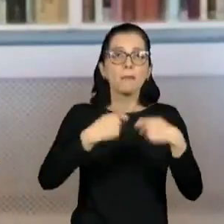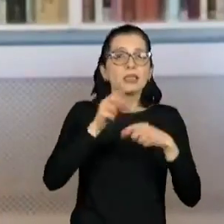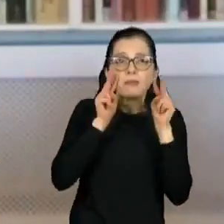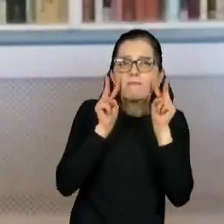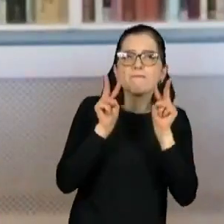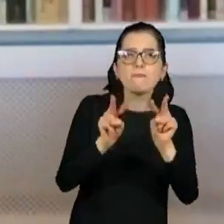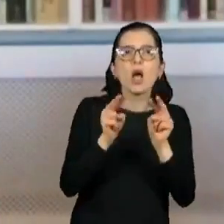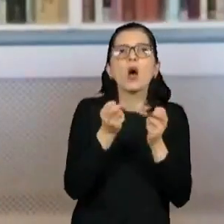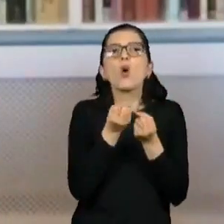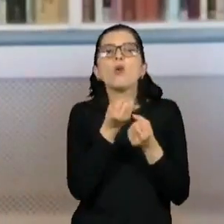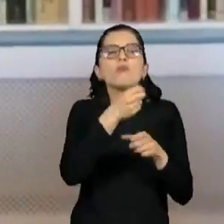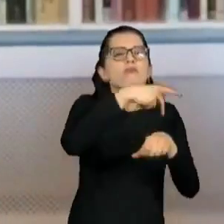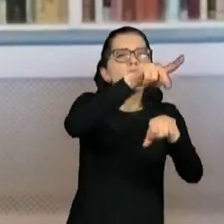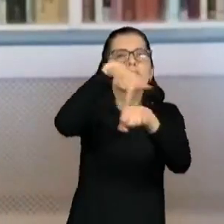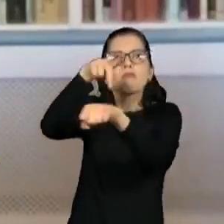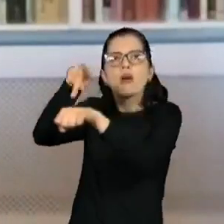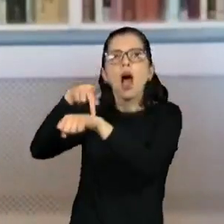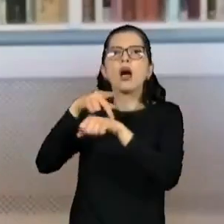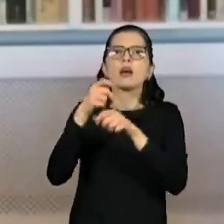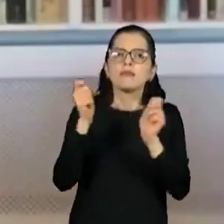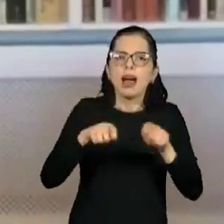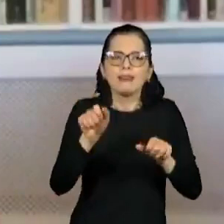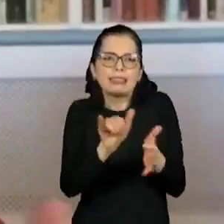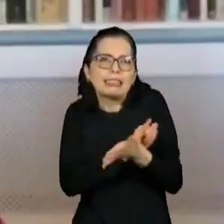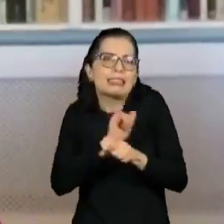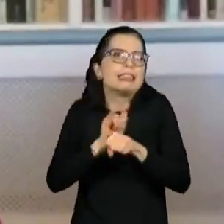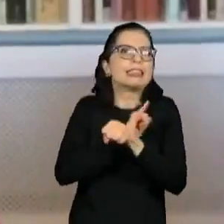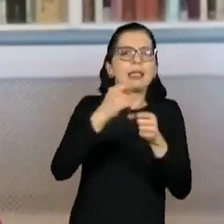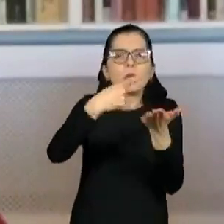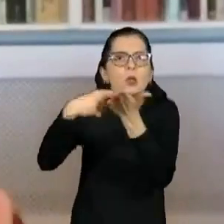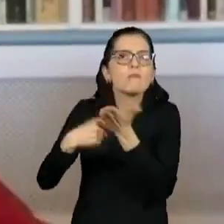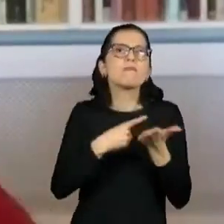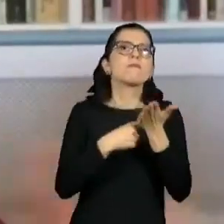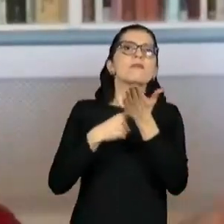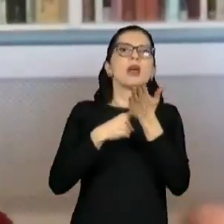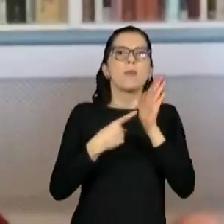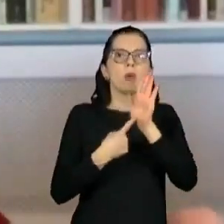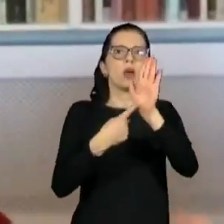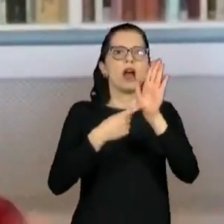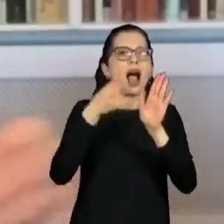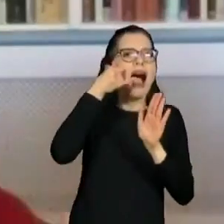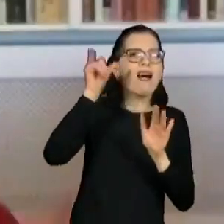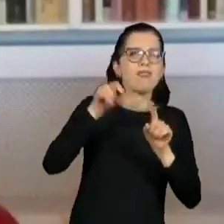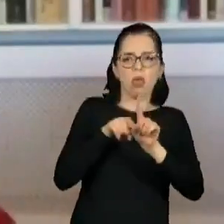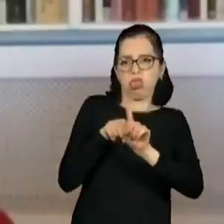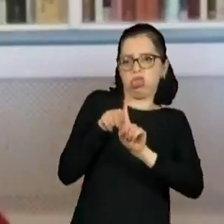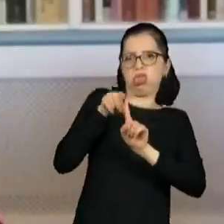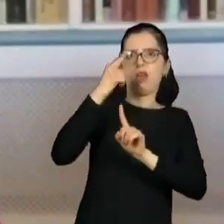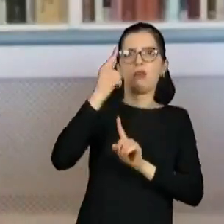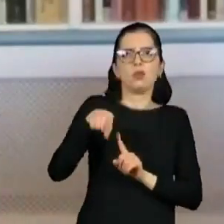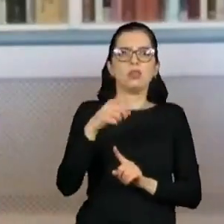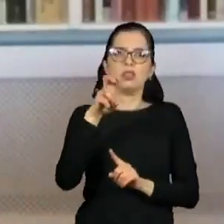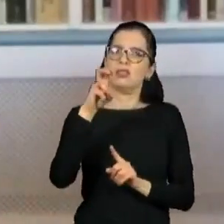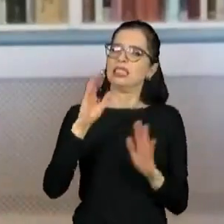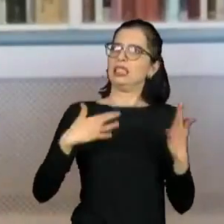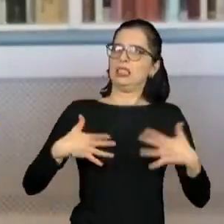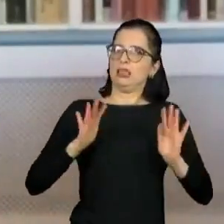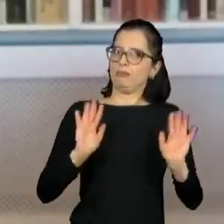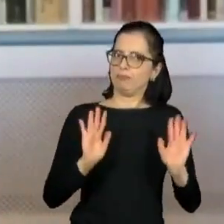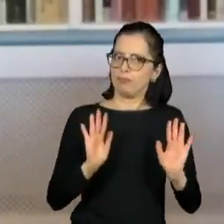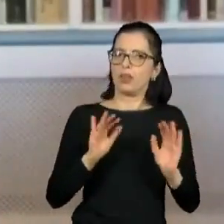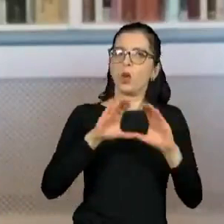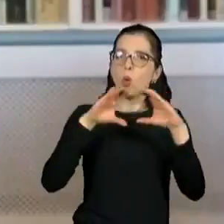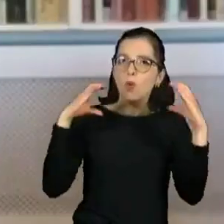All countries with Hands In The Air if there's one thing I really love to see you next week five